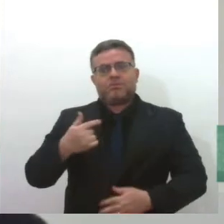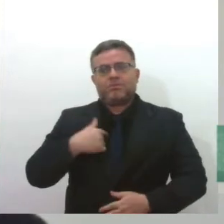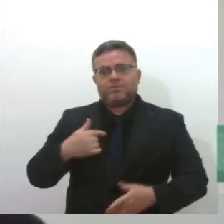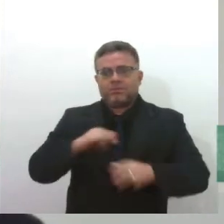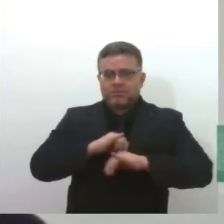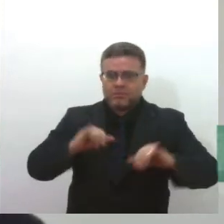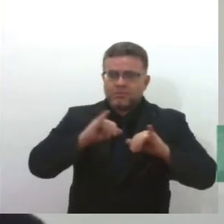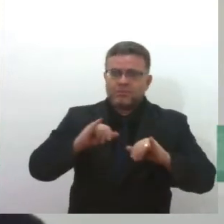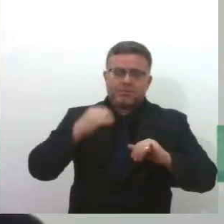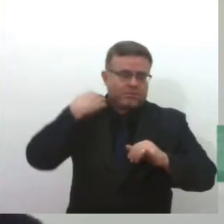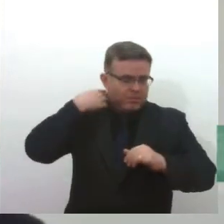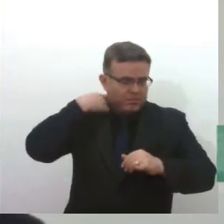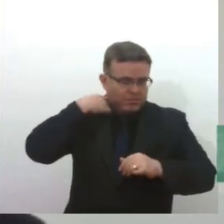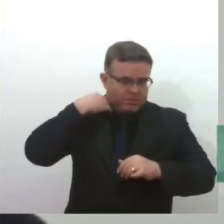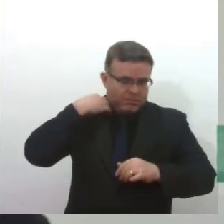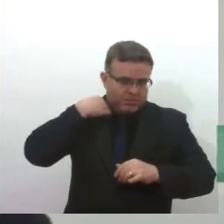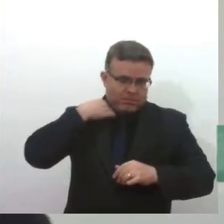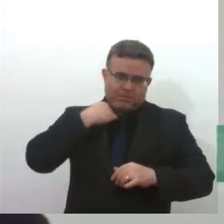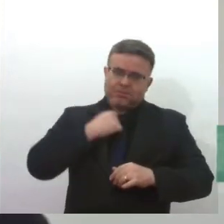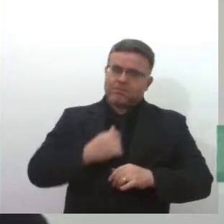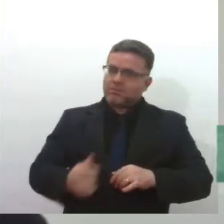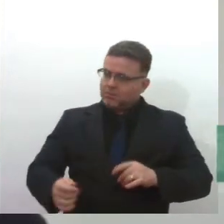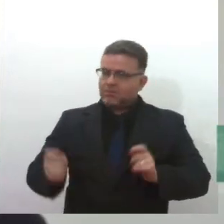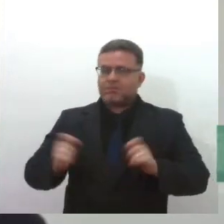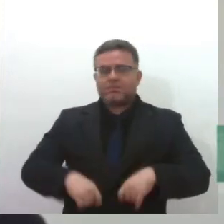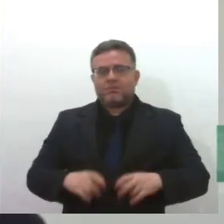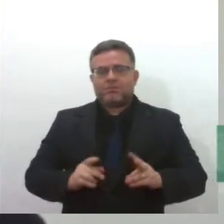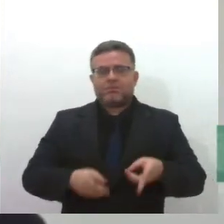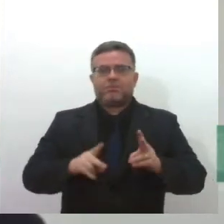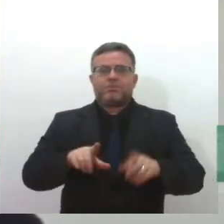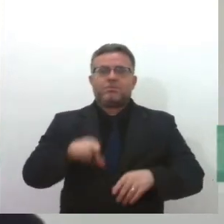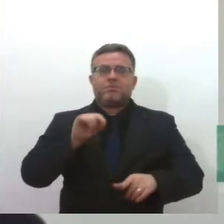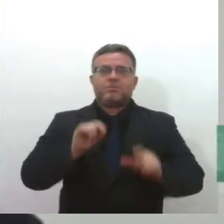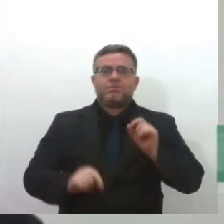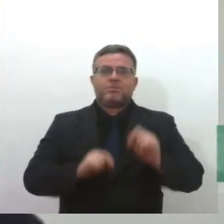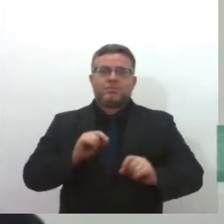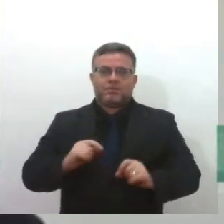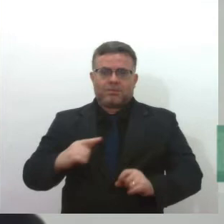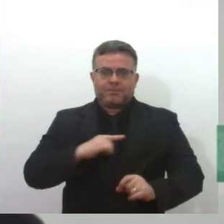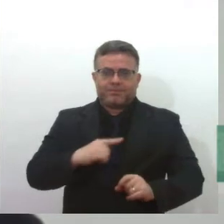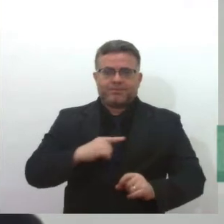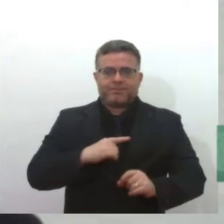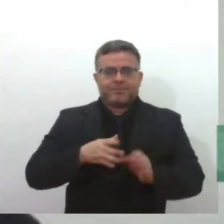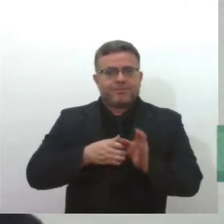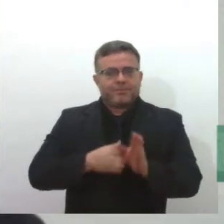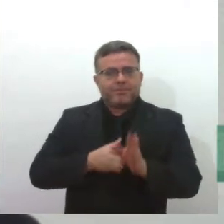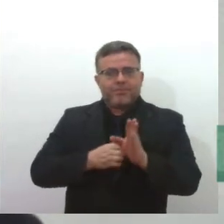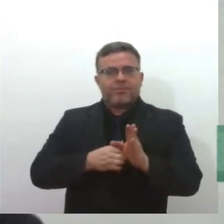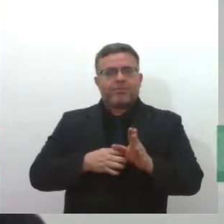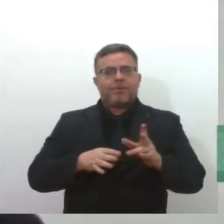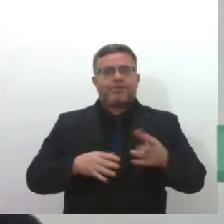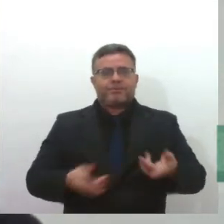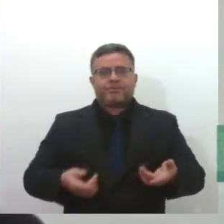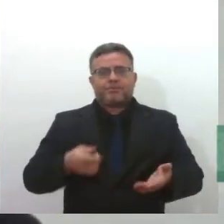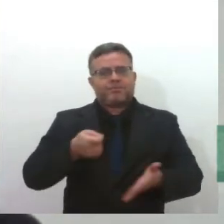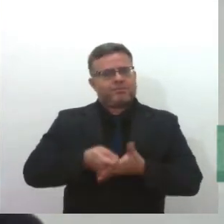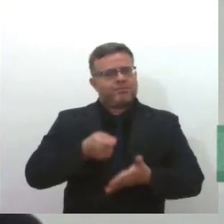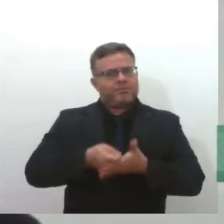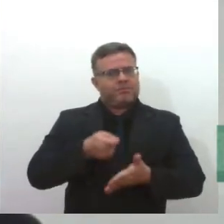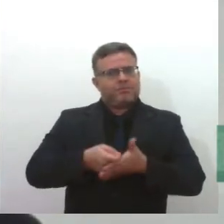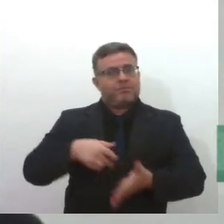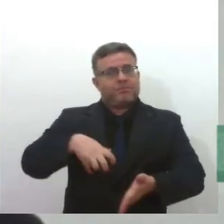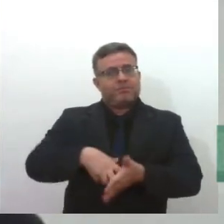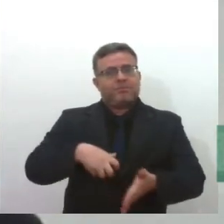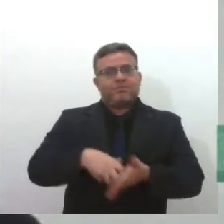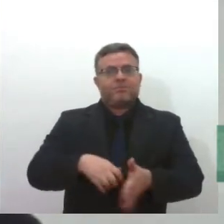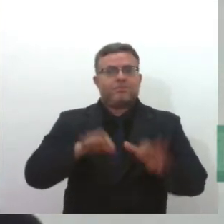tenho necessidade de penas longas. Eu prefiro que a gente tenha penas certas e penas aplicadas e penas cumpridas